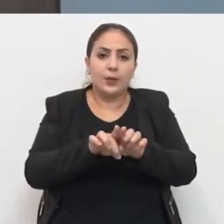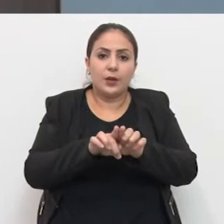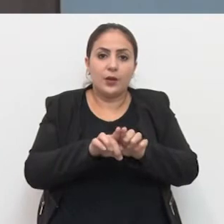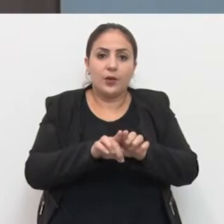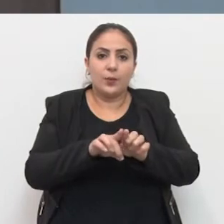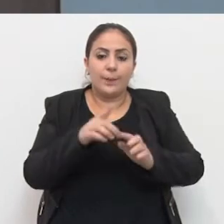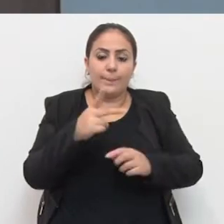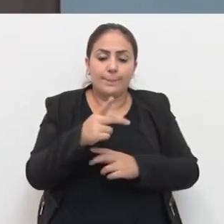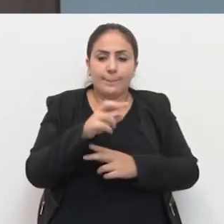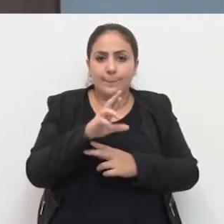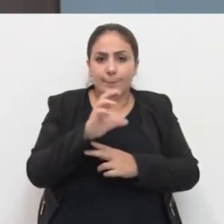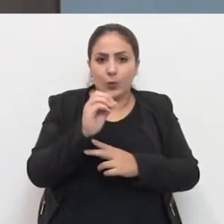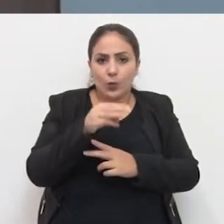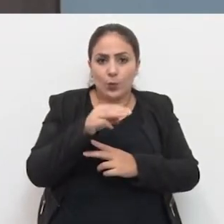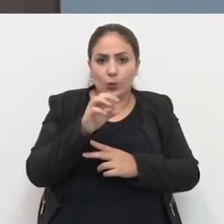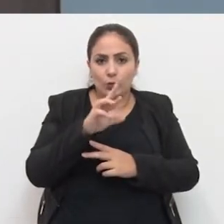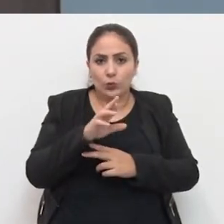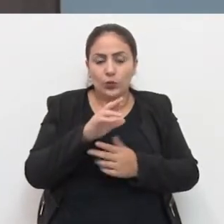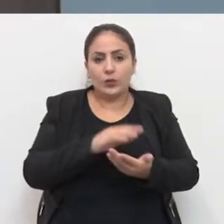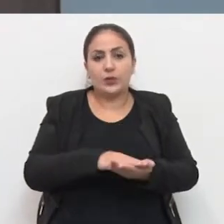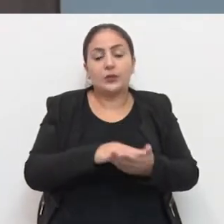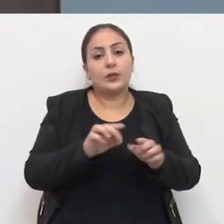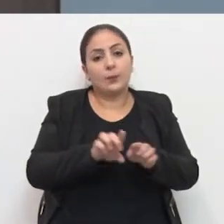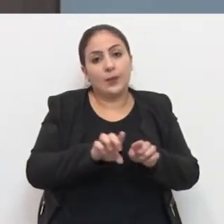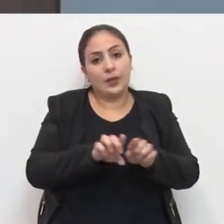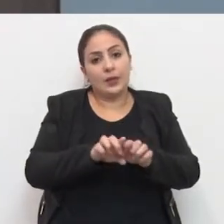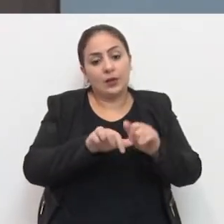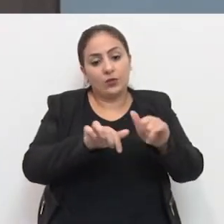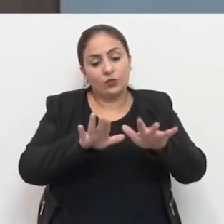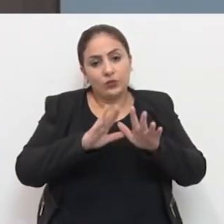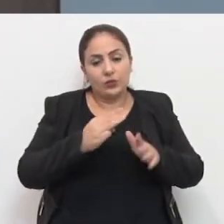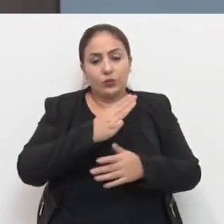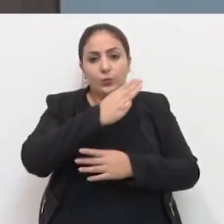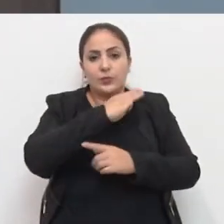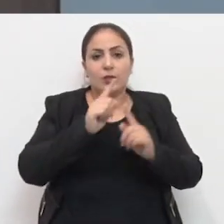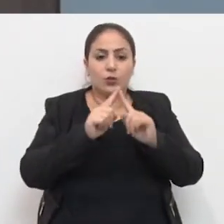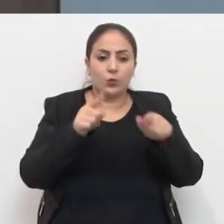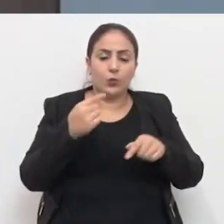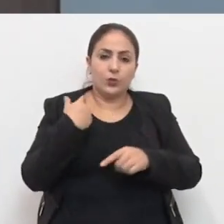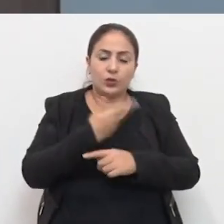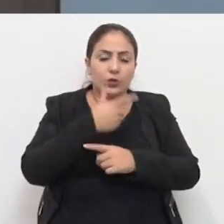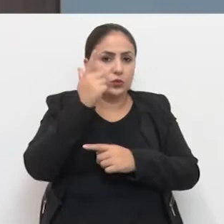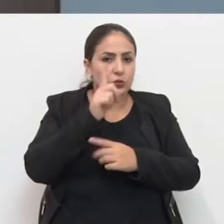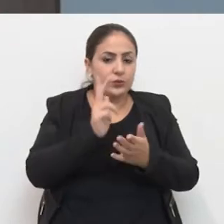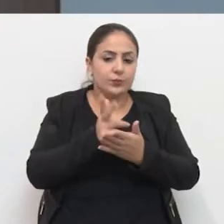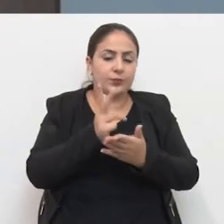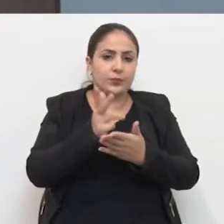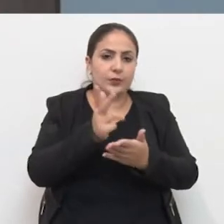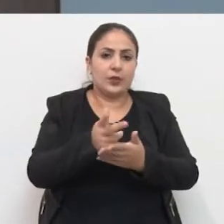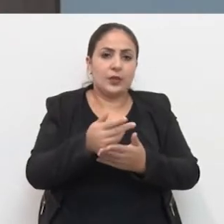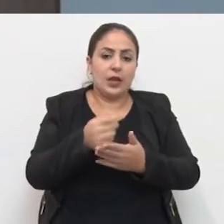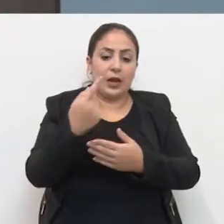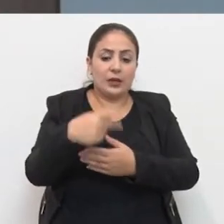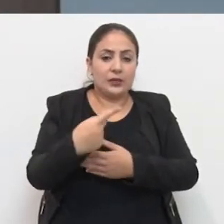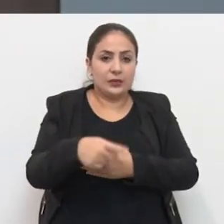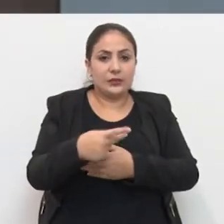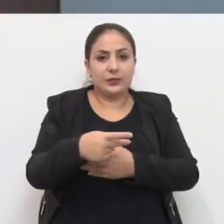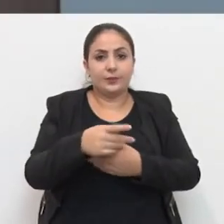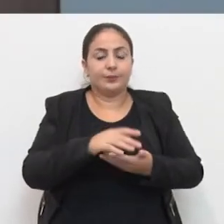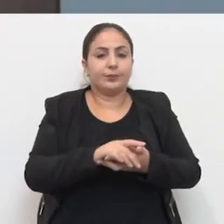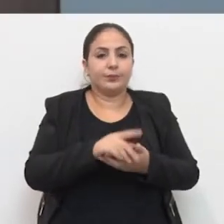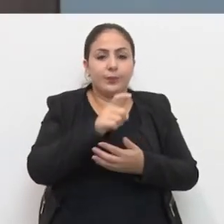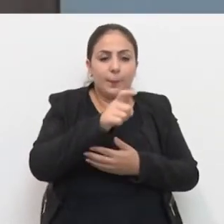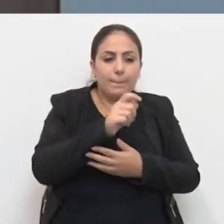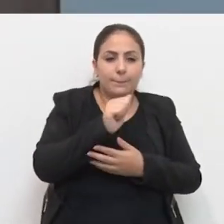promotor Paulo Cirne, a audiência no Ministério Público, que dá prosseguimento à nossa audiência aqui sobre as rodovias,